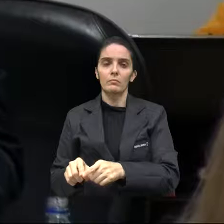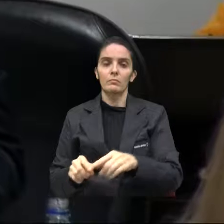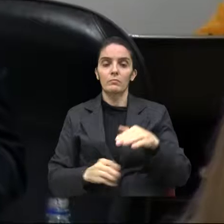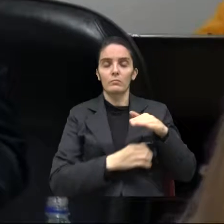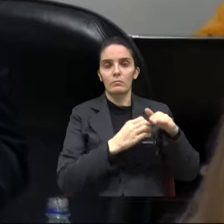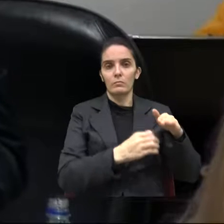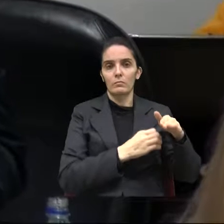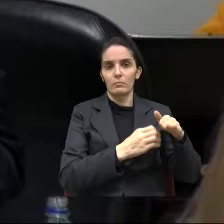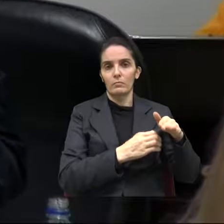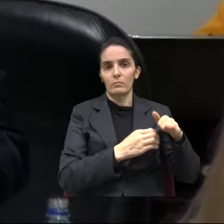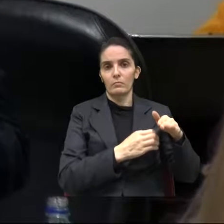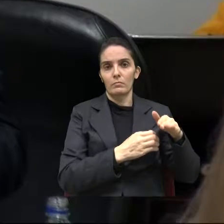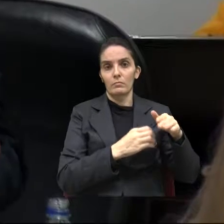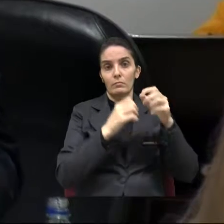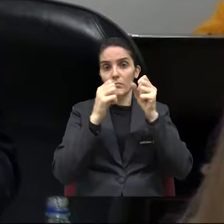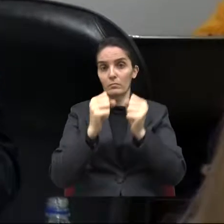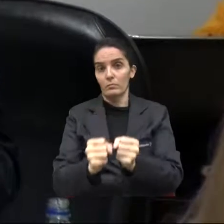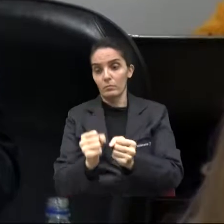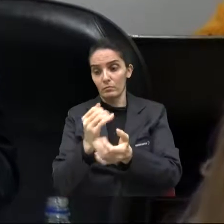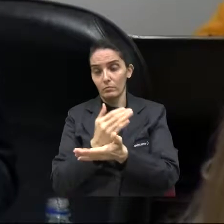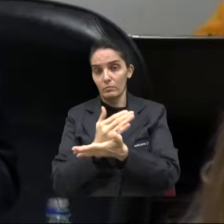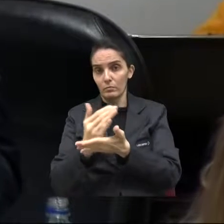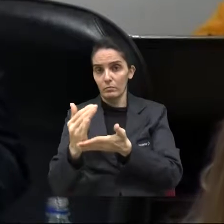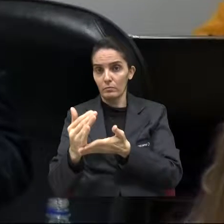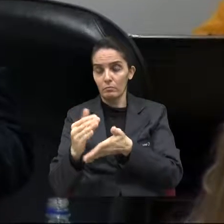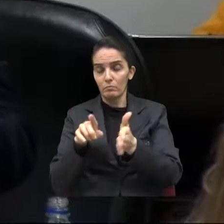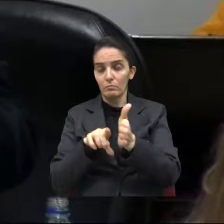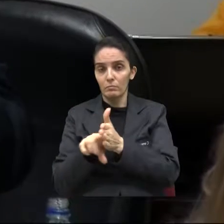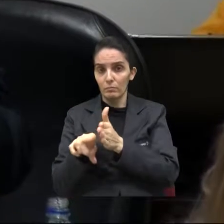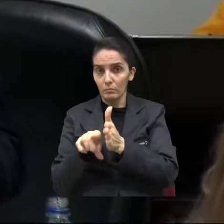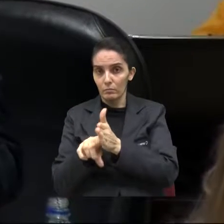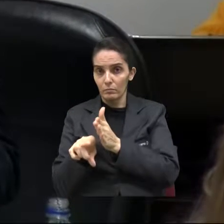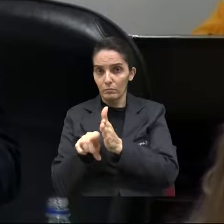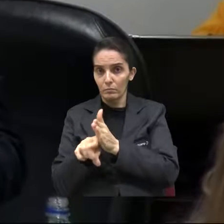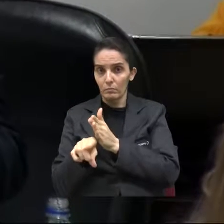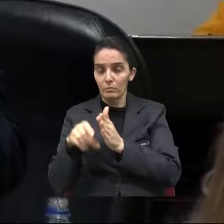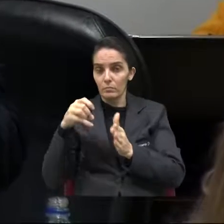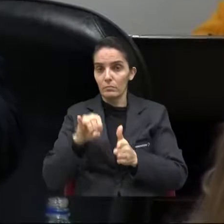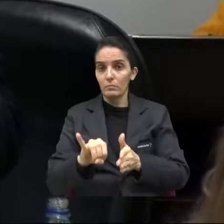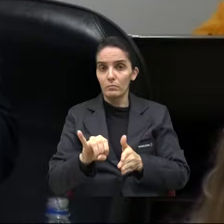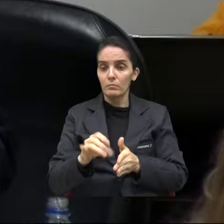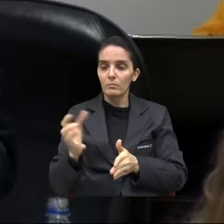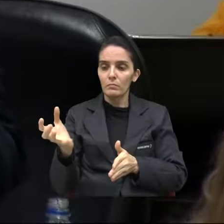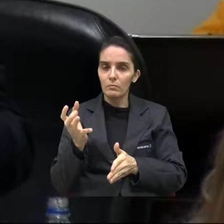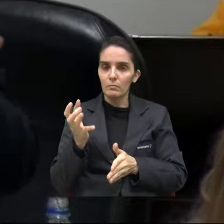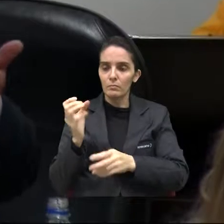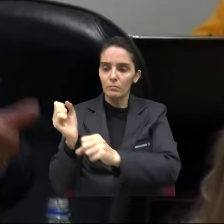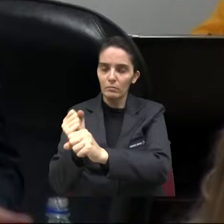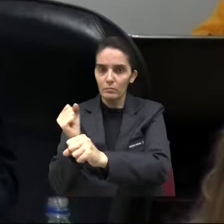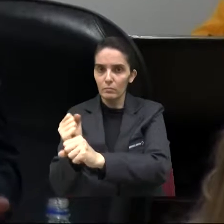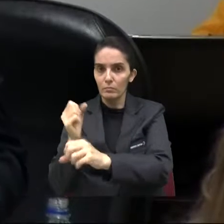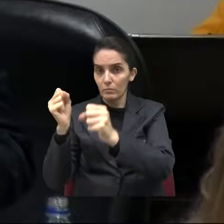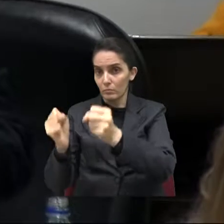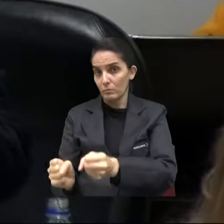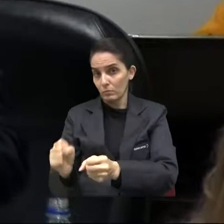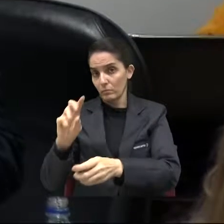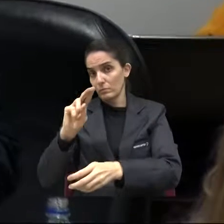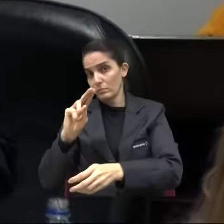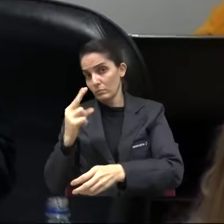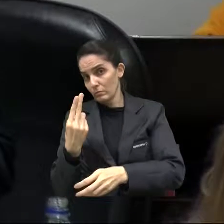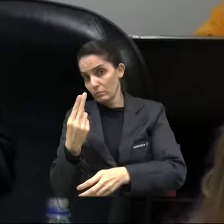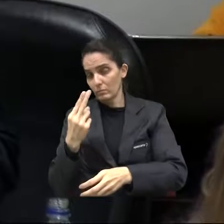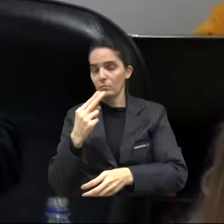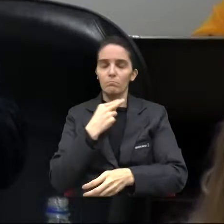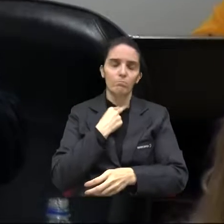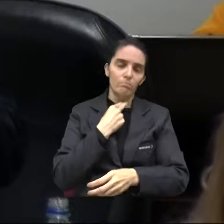empreendedor, então, possa começar a fazer as pesquisas se o que ele quer construir pode ou não pode. É isso que